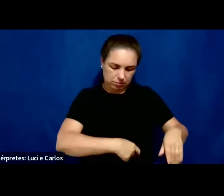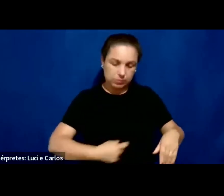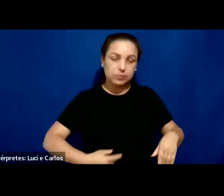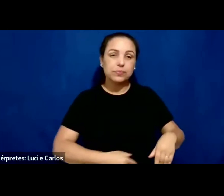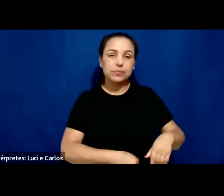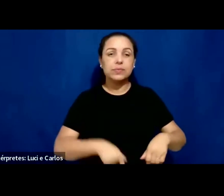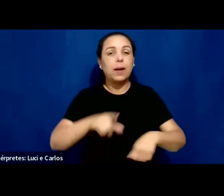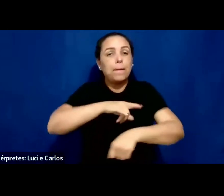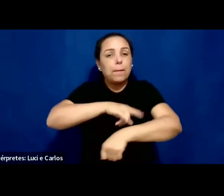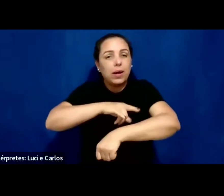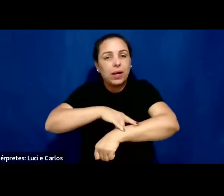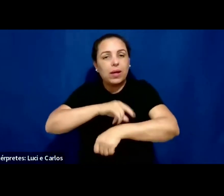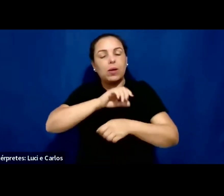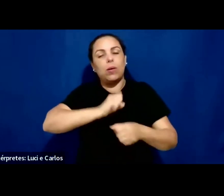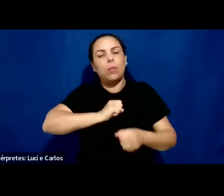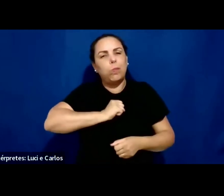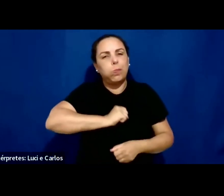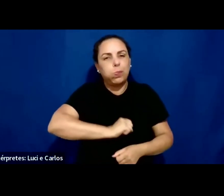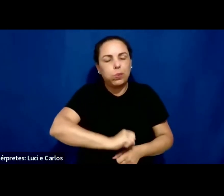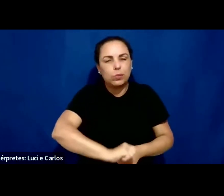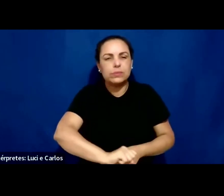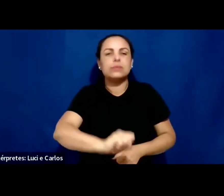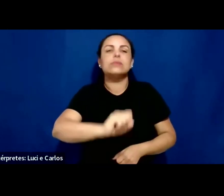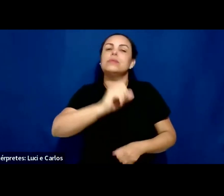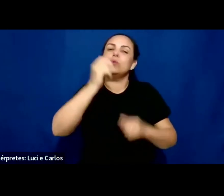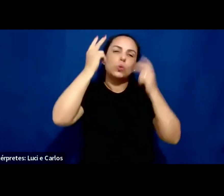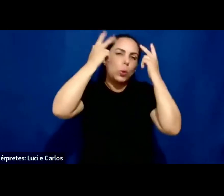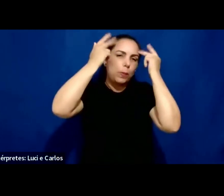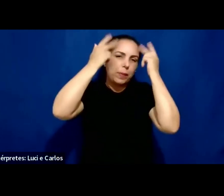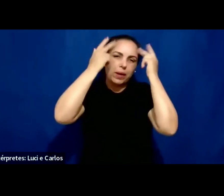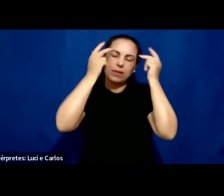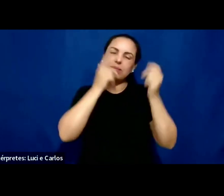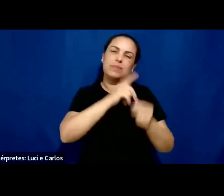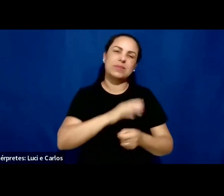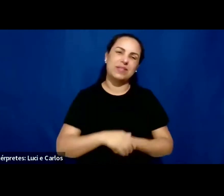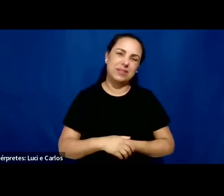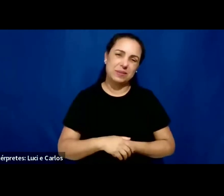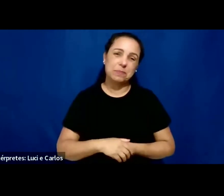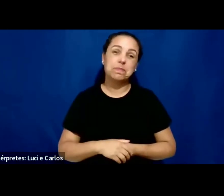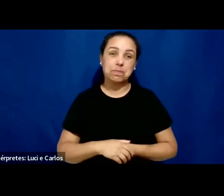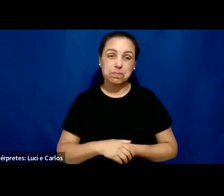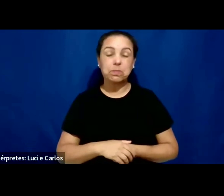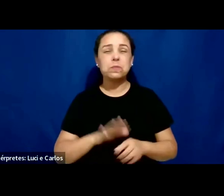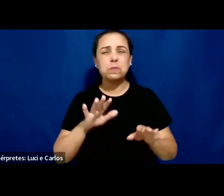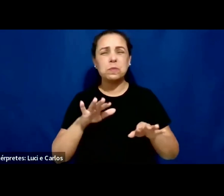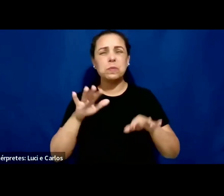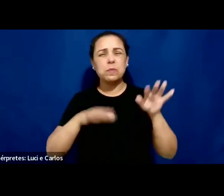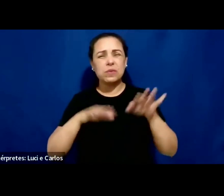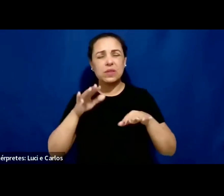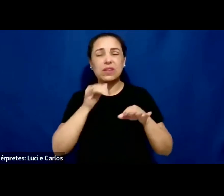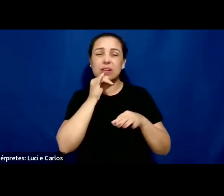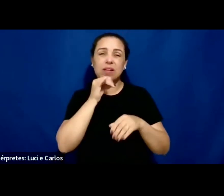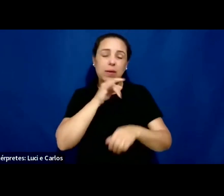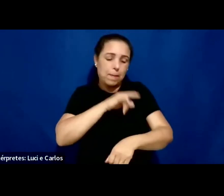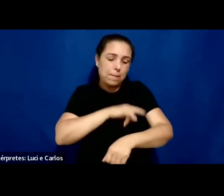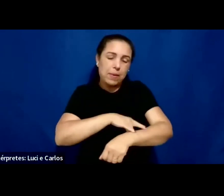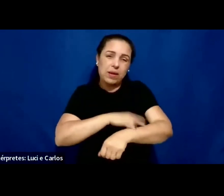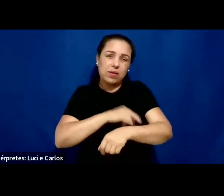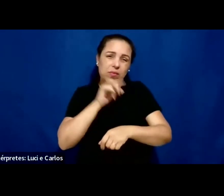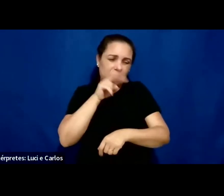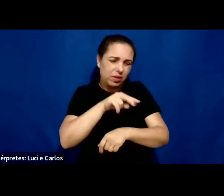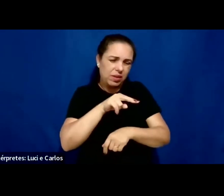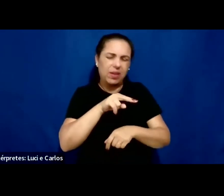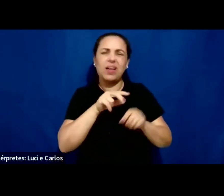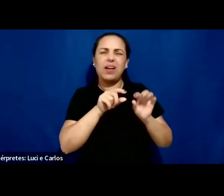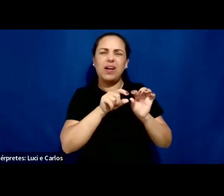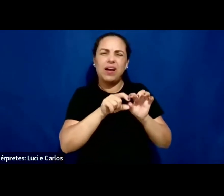né? E o seu ânus vai agradecer. Né? Quando as fezes saem muito fininha, fezes alongadas, pode